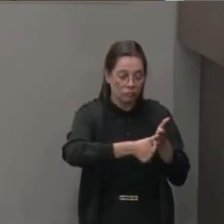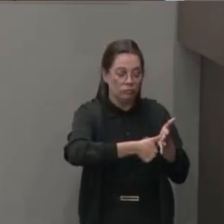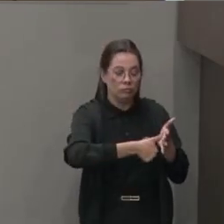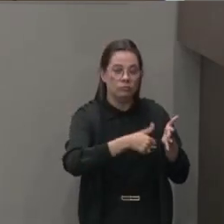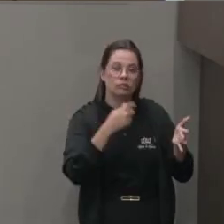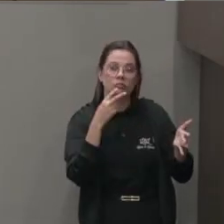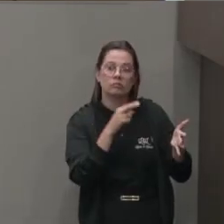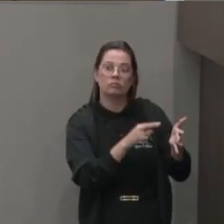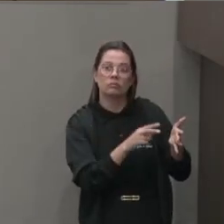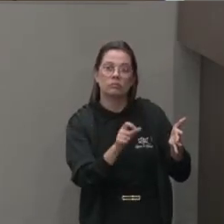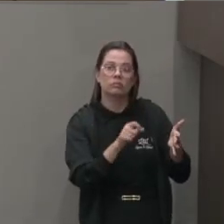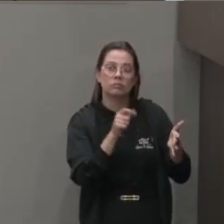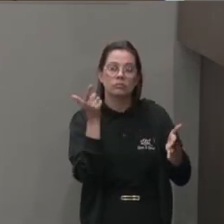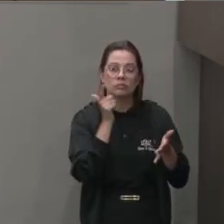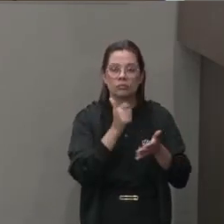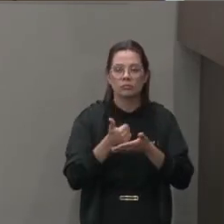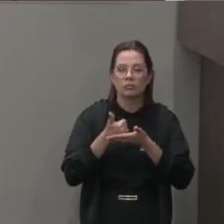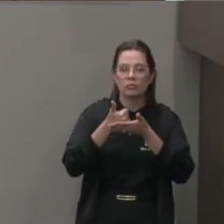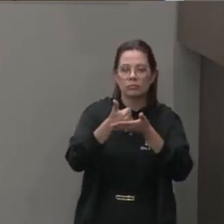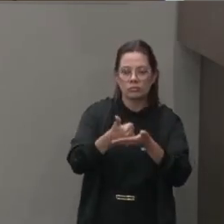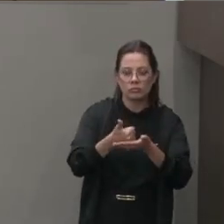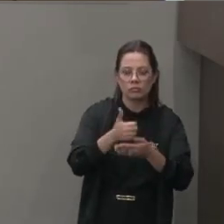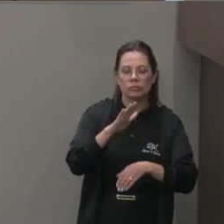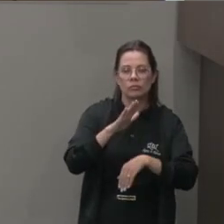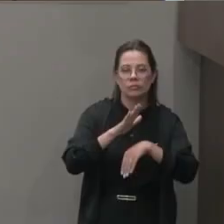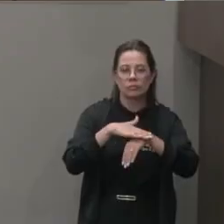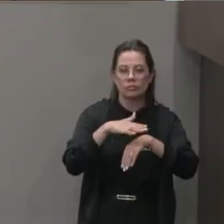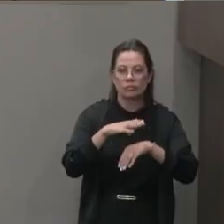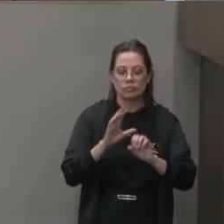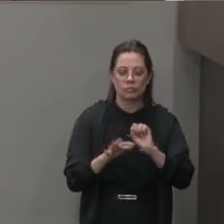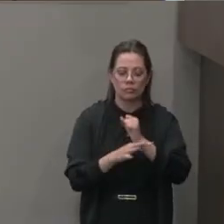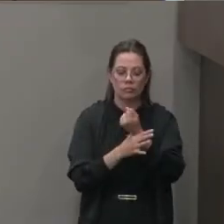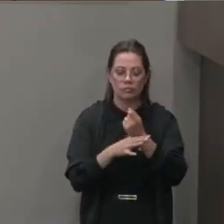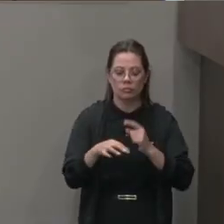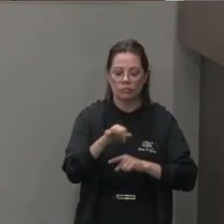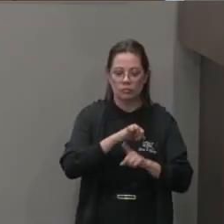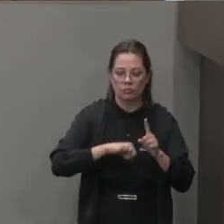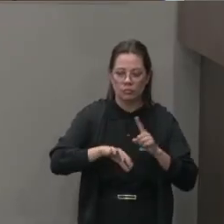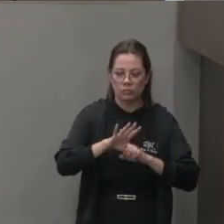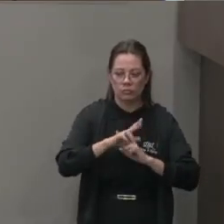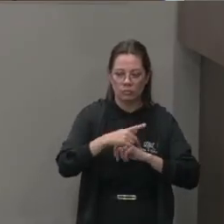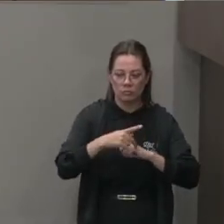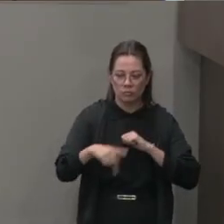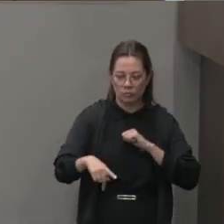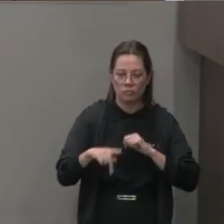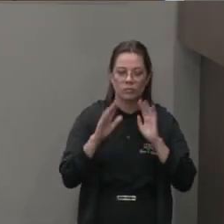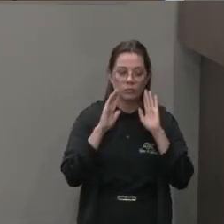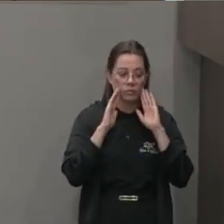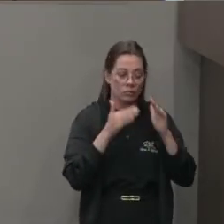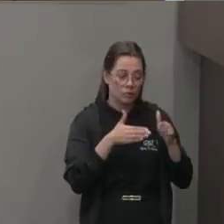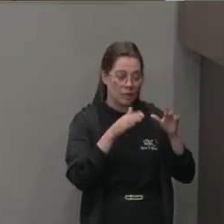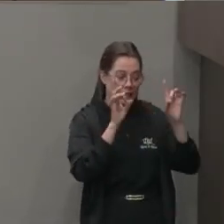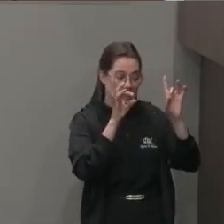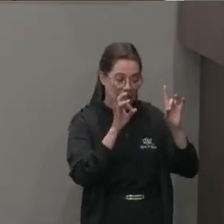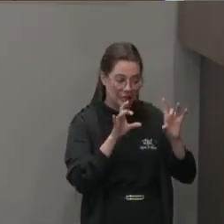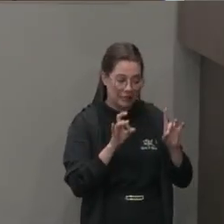vir para trazer mais segurança para a sociedade passo-fundense, em